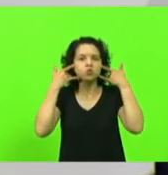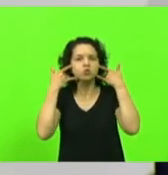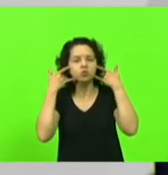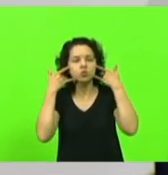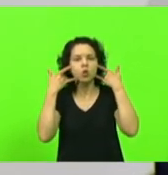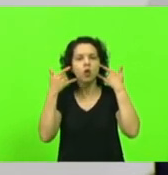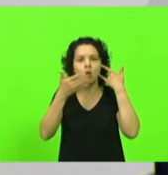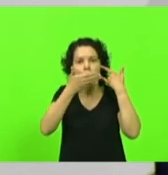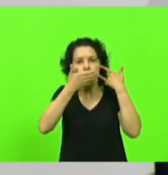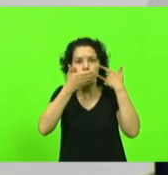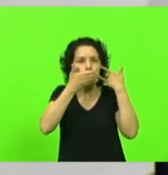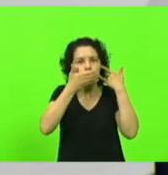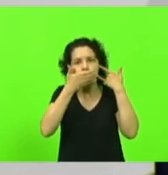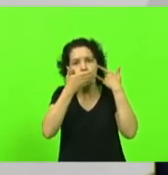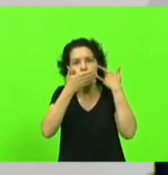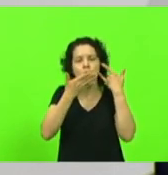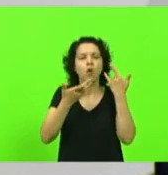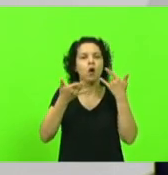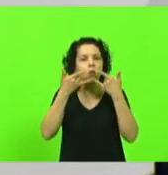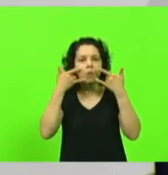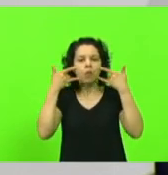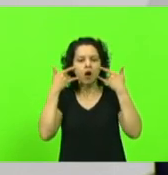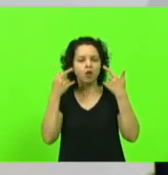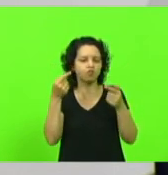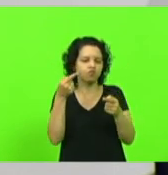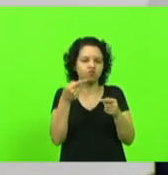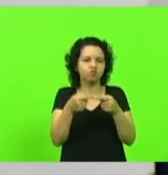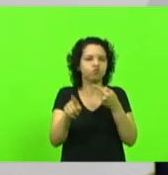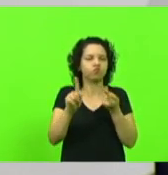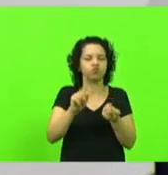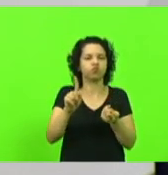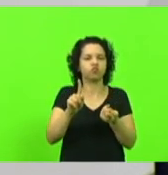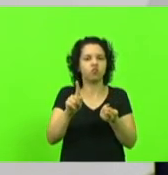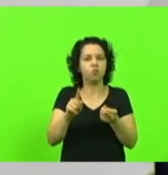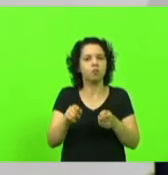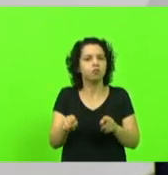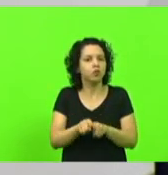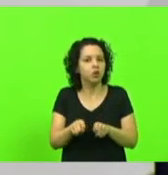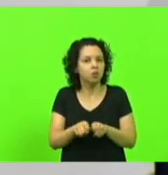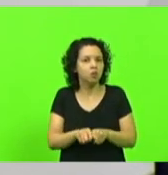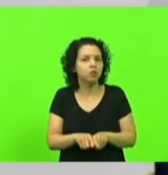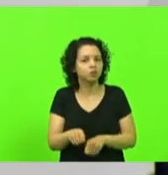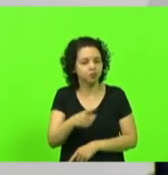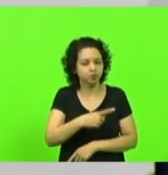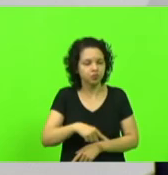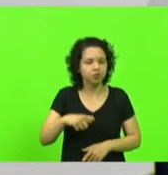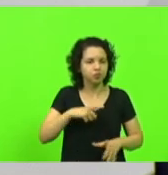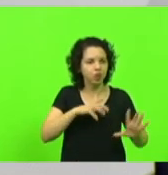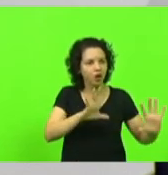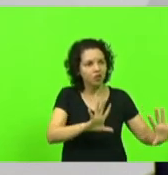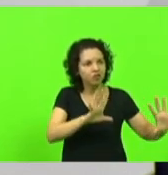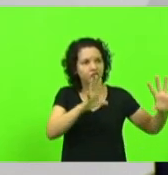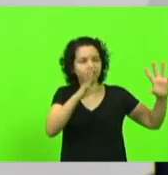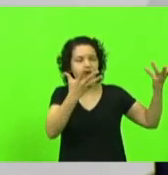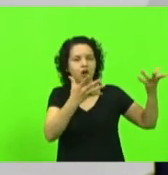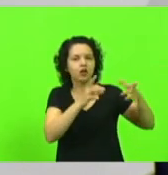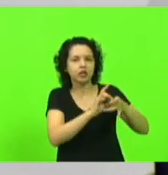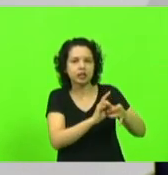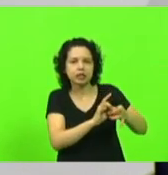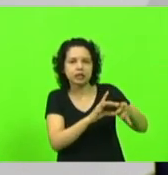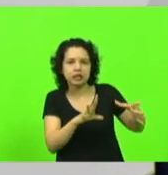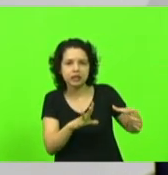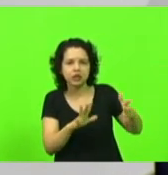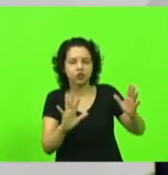uma máscara que para elas já é desnecessário. Ao mesmo tempo, nós temos eventos liberados, festas